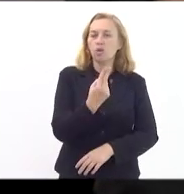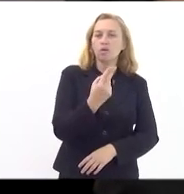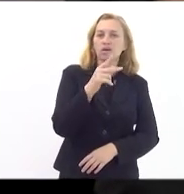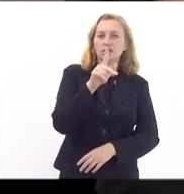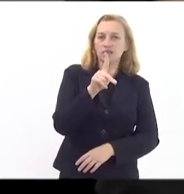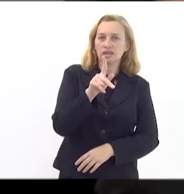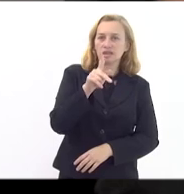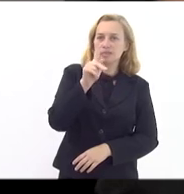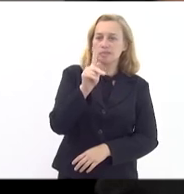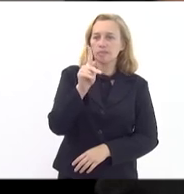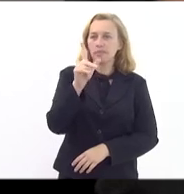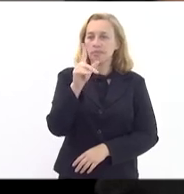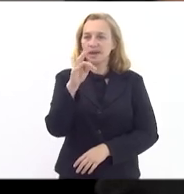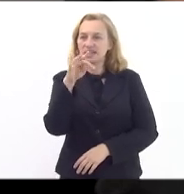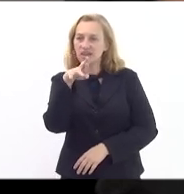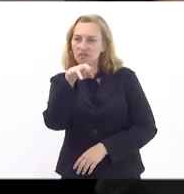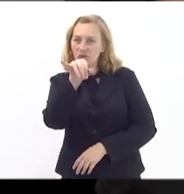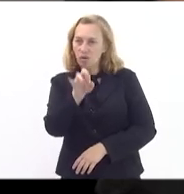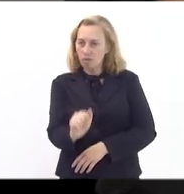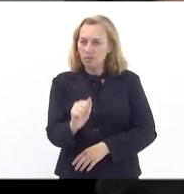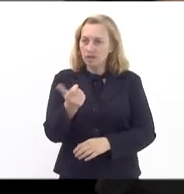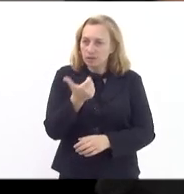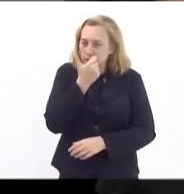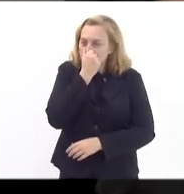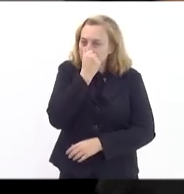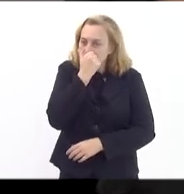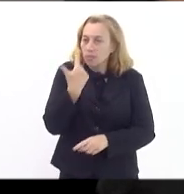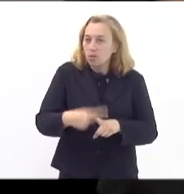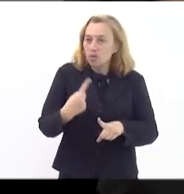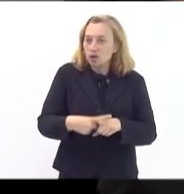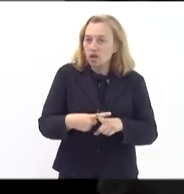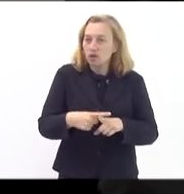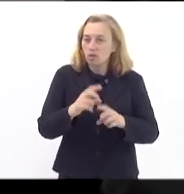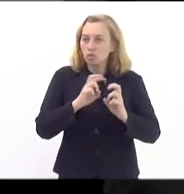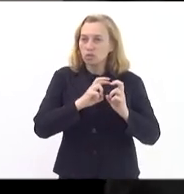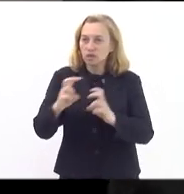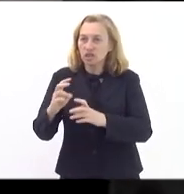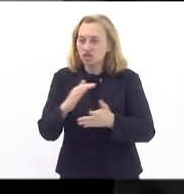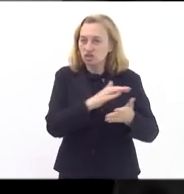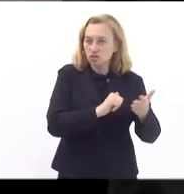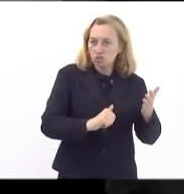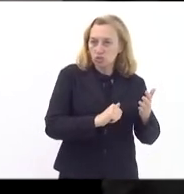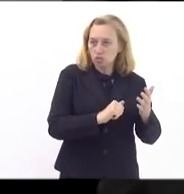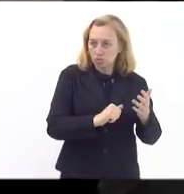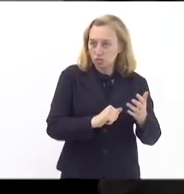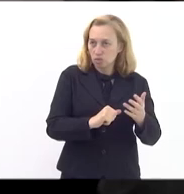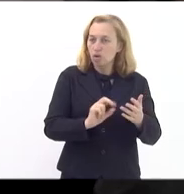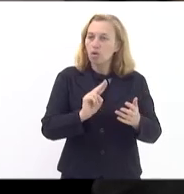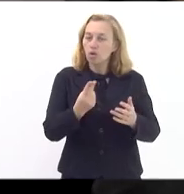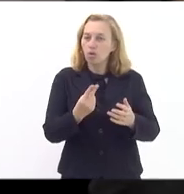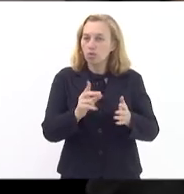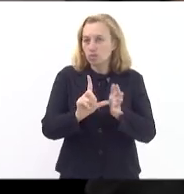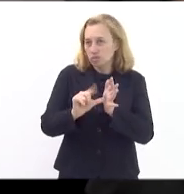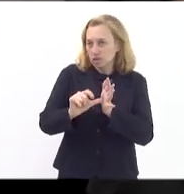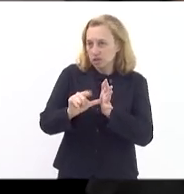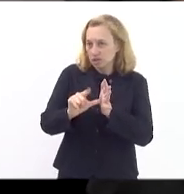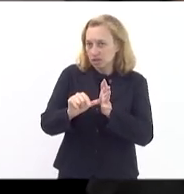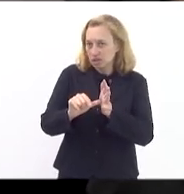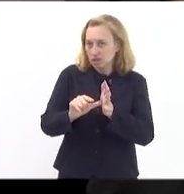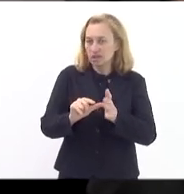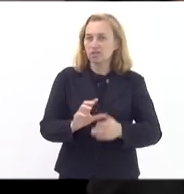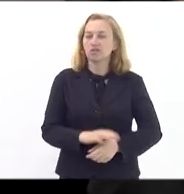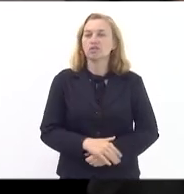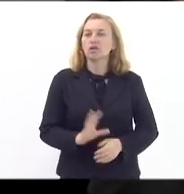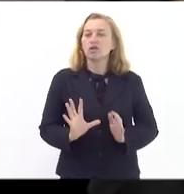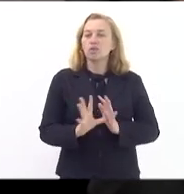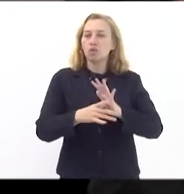plataformas lotadas é porque o trem não passou porque ele foi retirado de circulação ou porque ele está atrasado então os